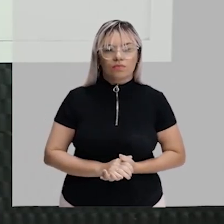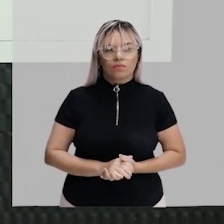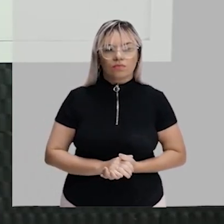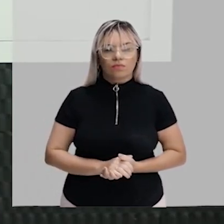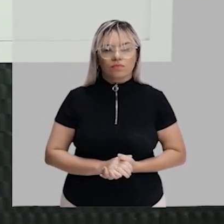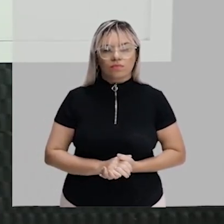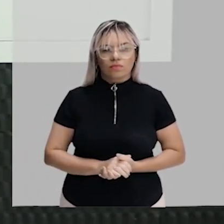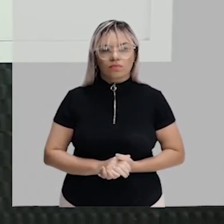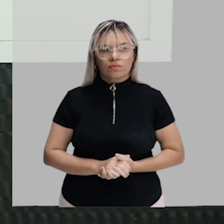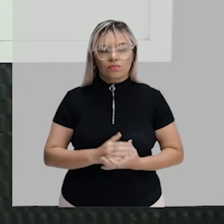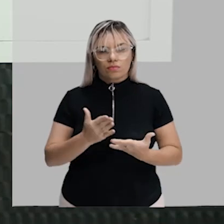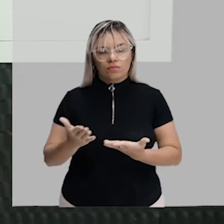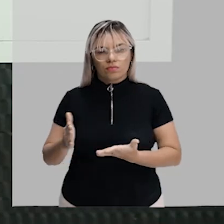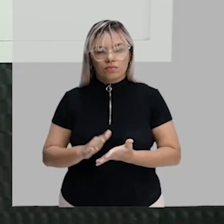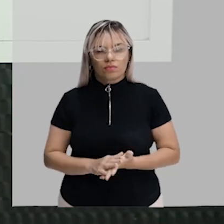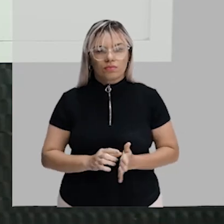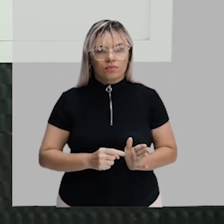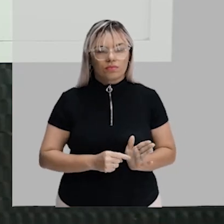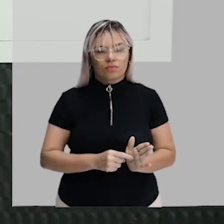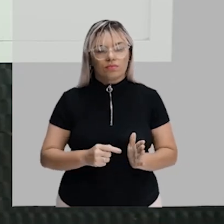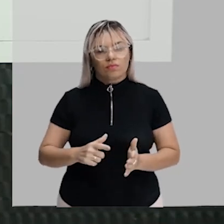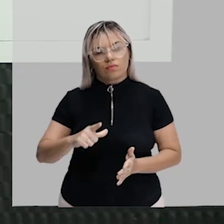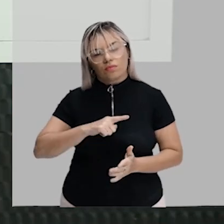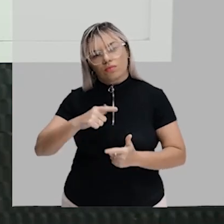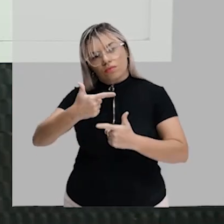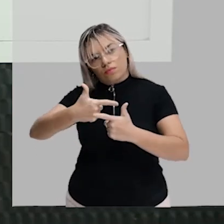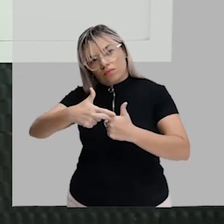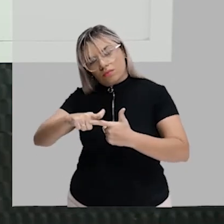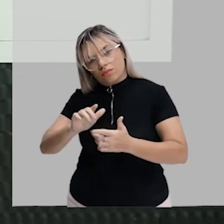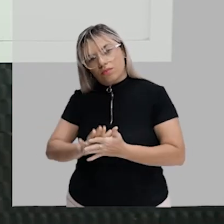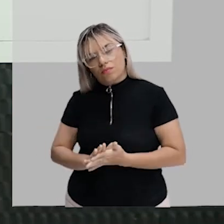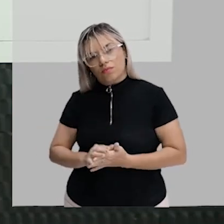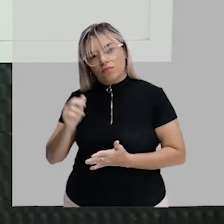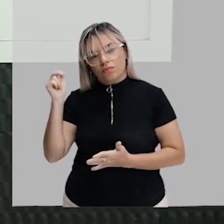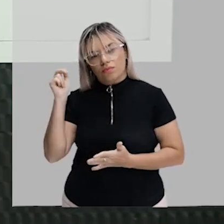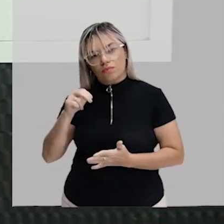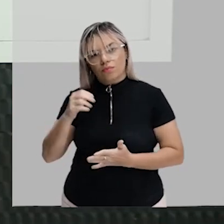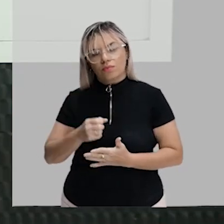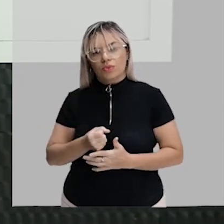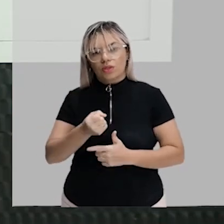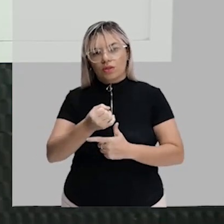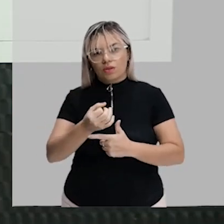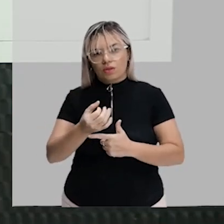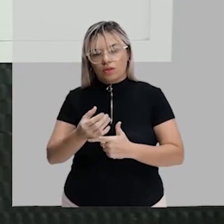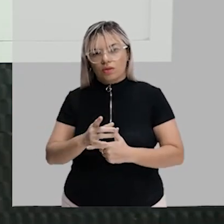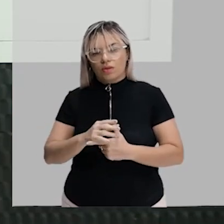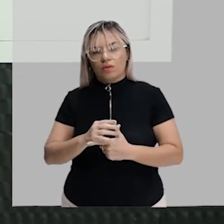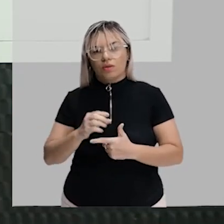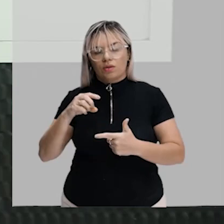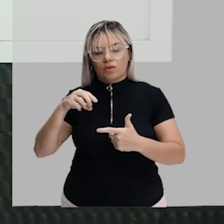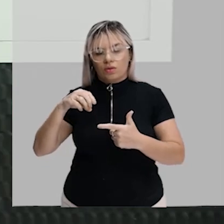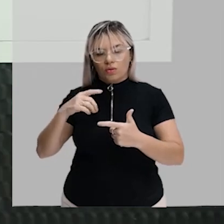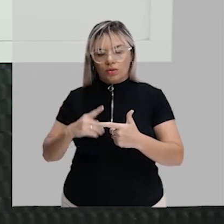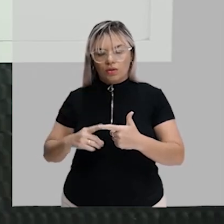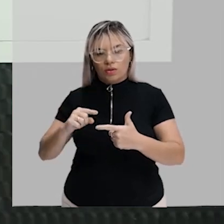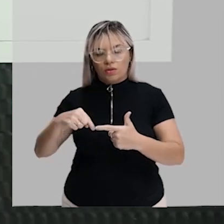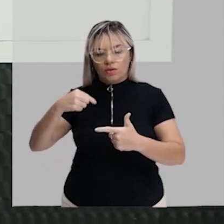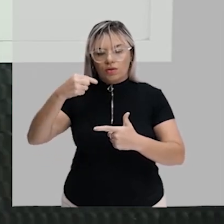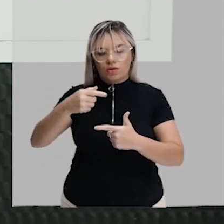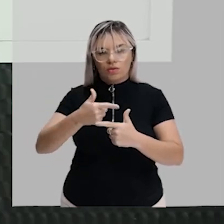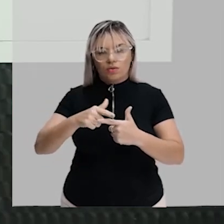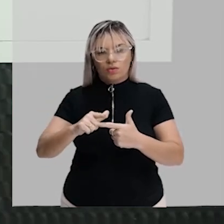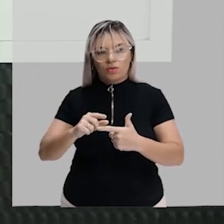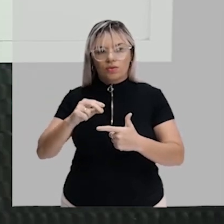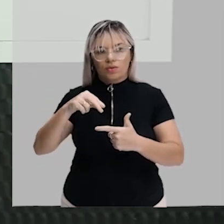Tá? Ora, quando você tem que dividir um número decimal por um número inteiro, ou um número inteiro por decimal, o que